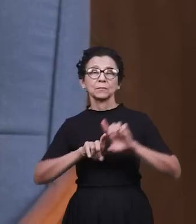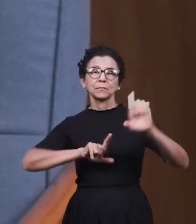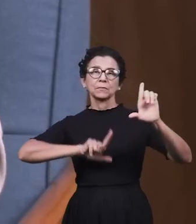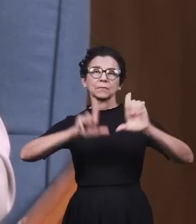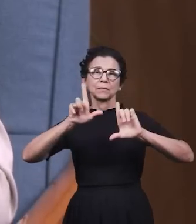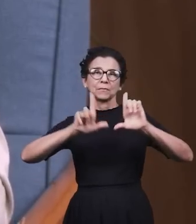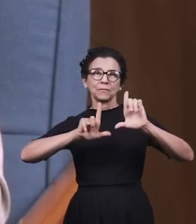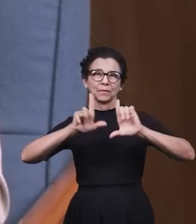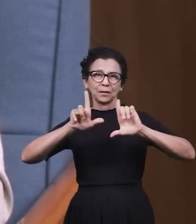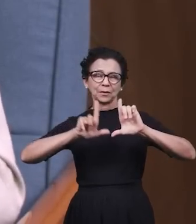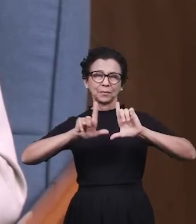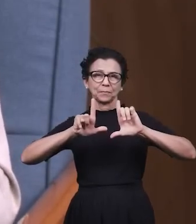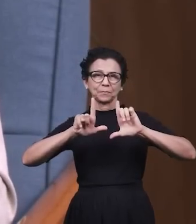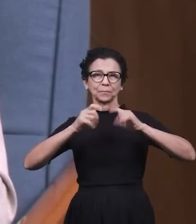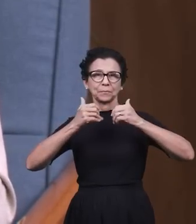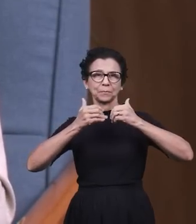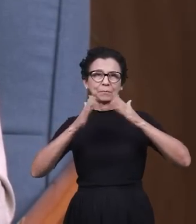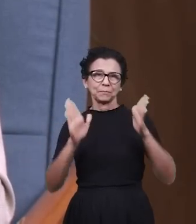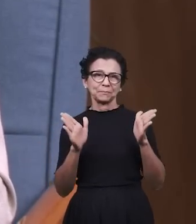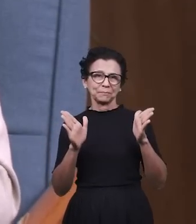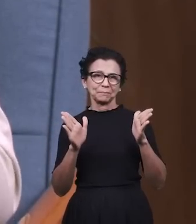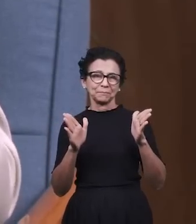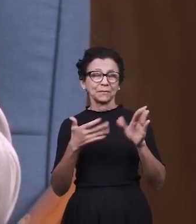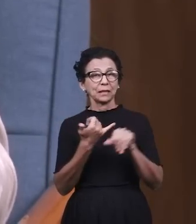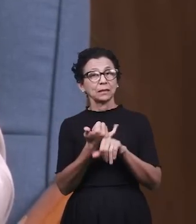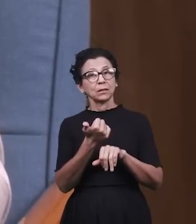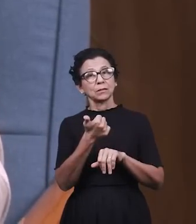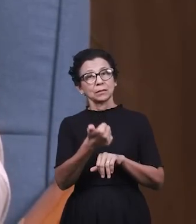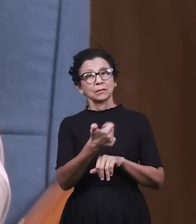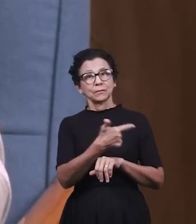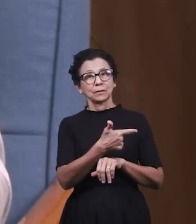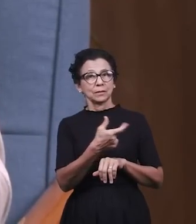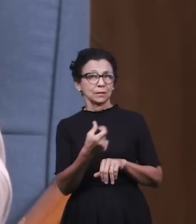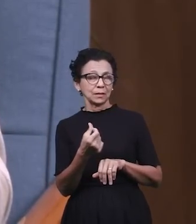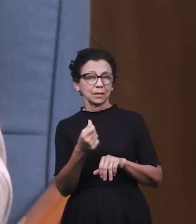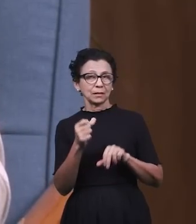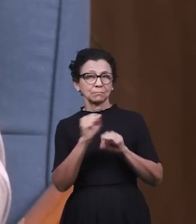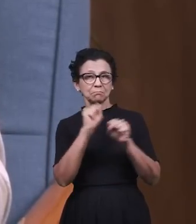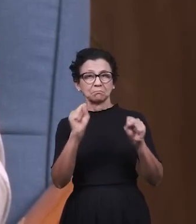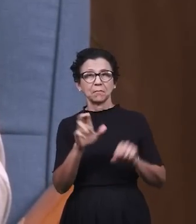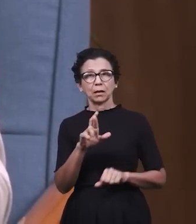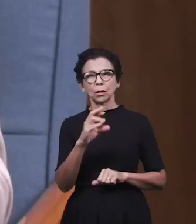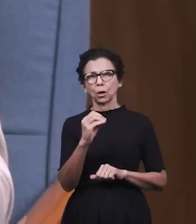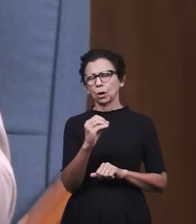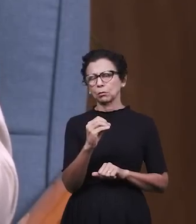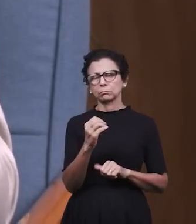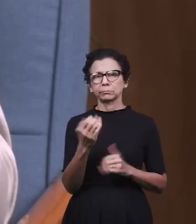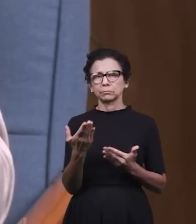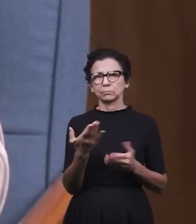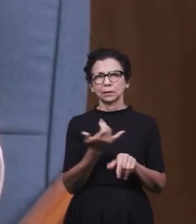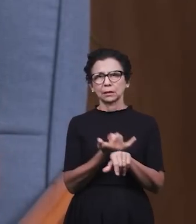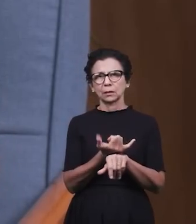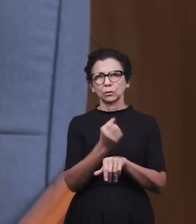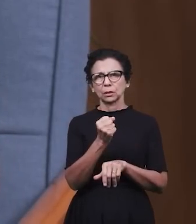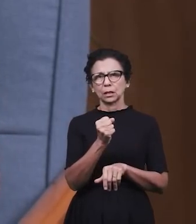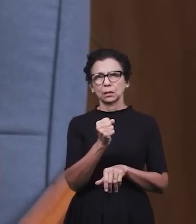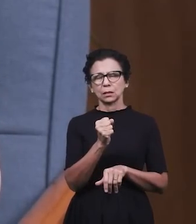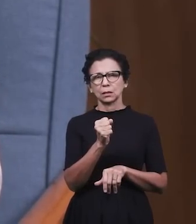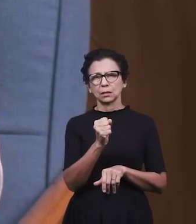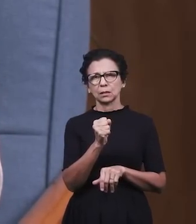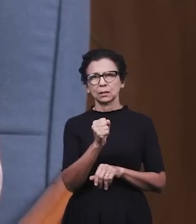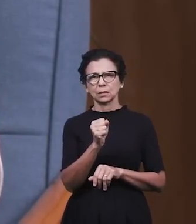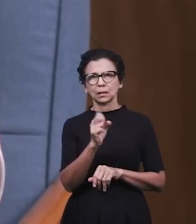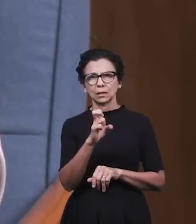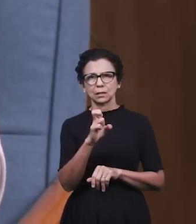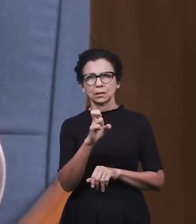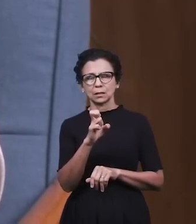TV. Você pode estar nos assistindo pela TV aberta, pelo canal 126 do Sistema RO da Embratel, pelo canal 85 do